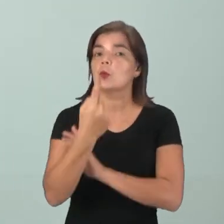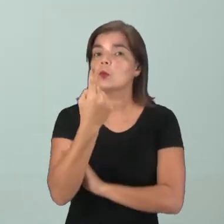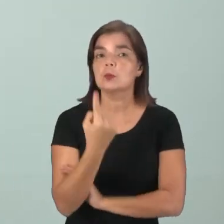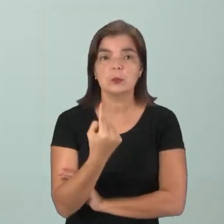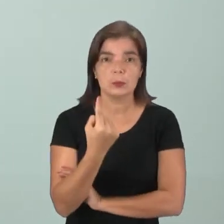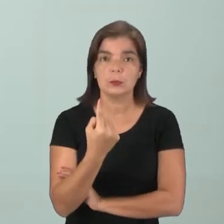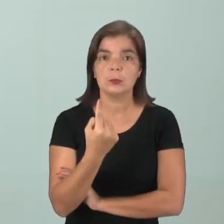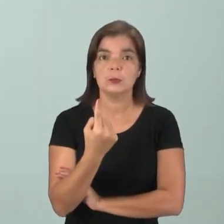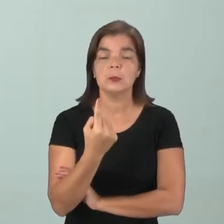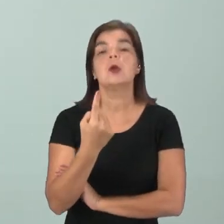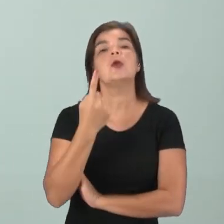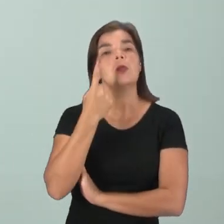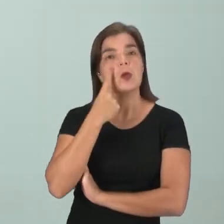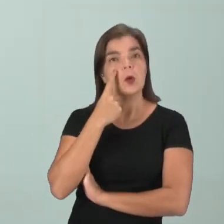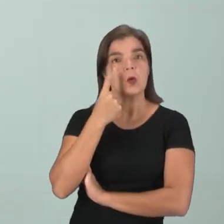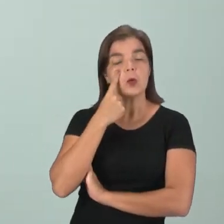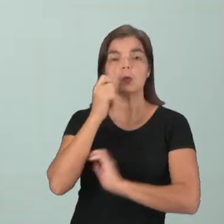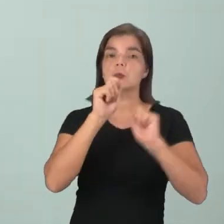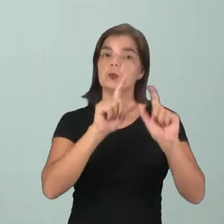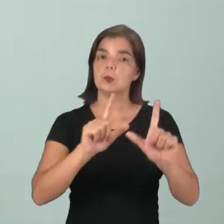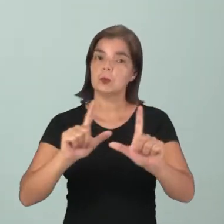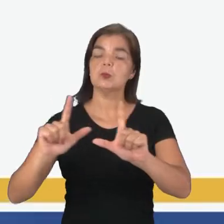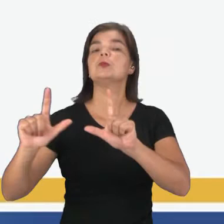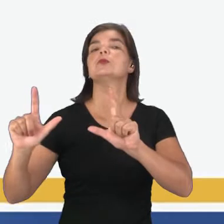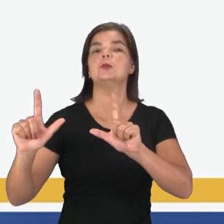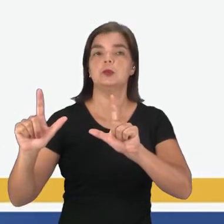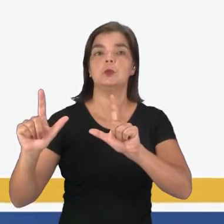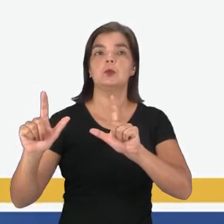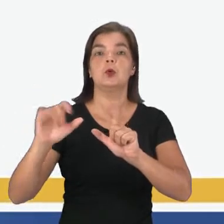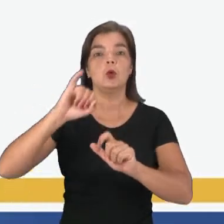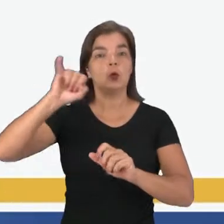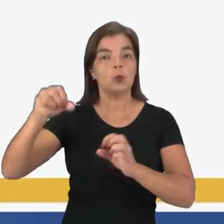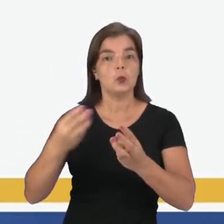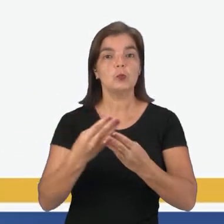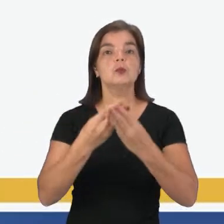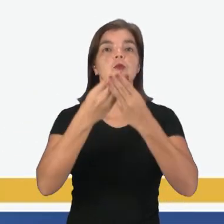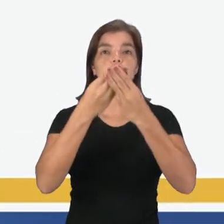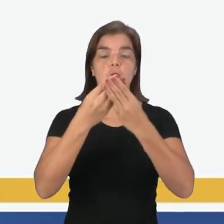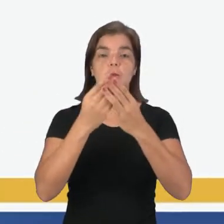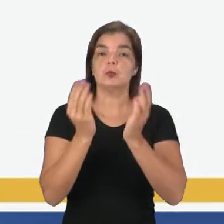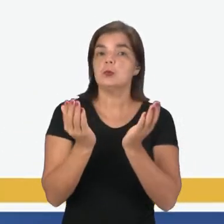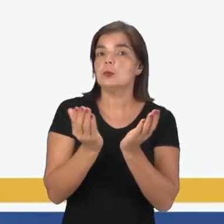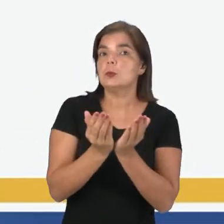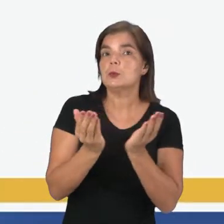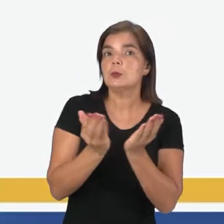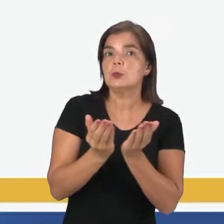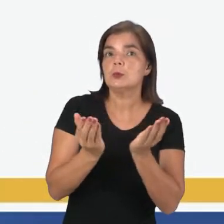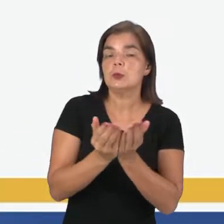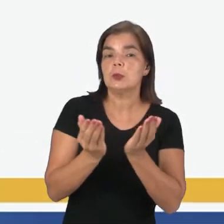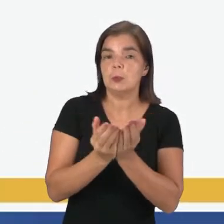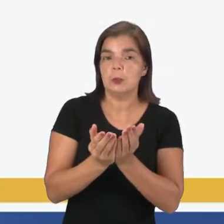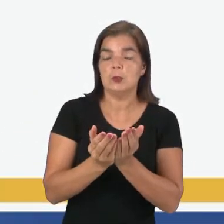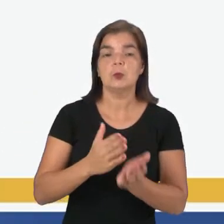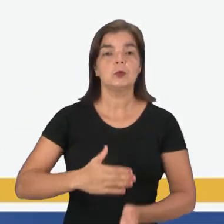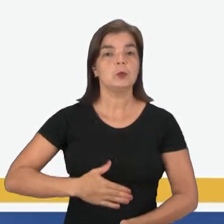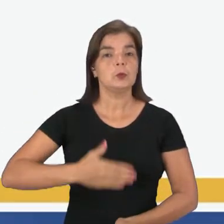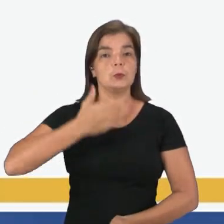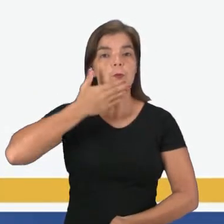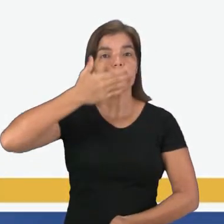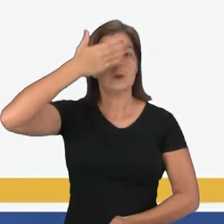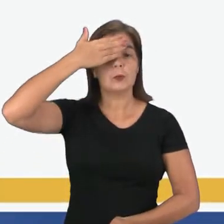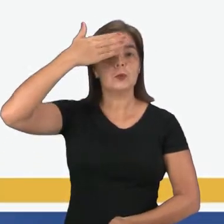só. É um só. Então você pode ver no slide, olha, no judaísmo, no cristianismo,